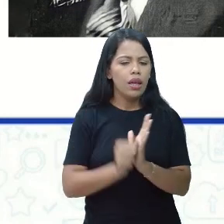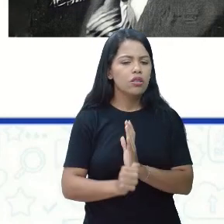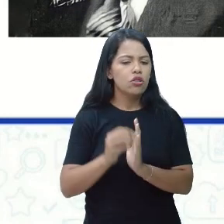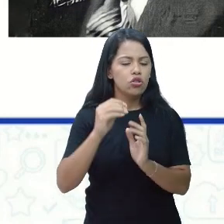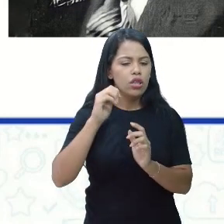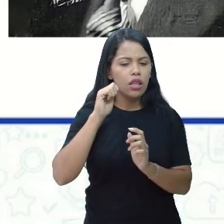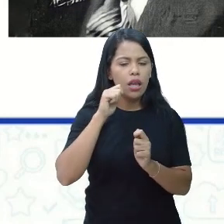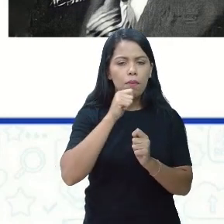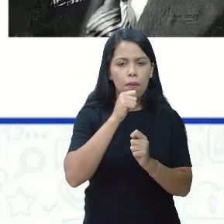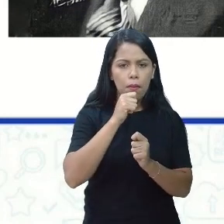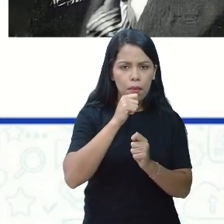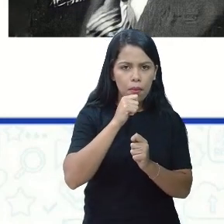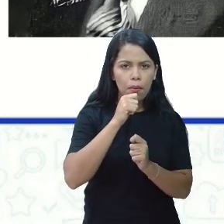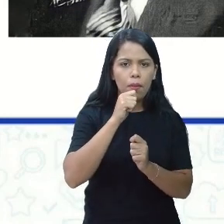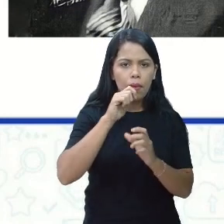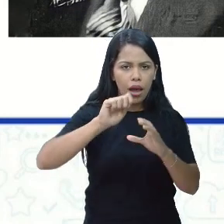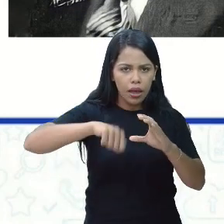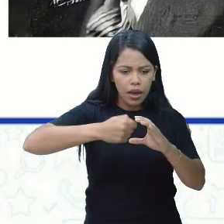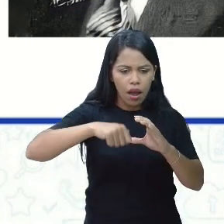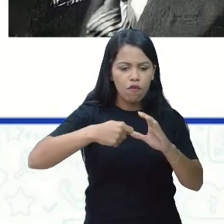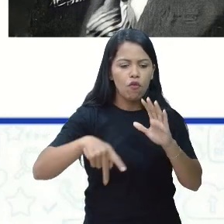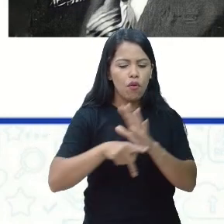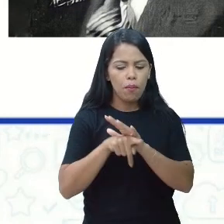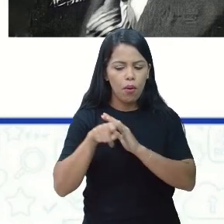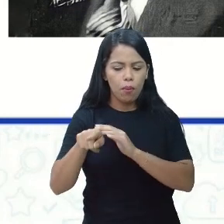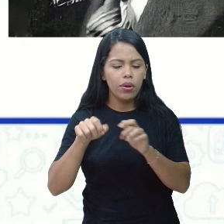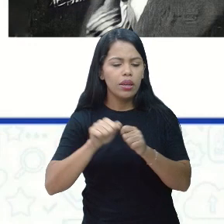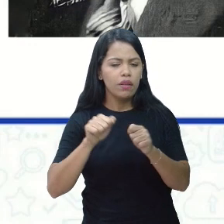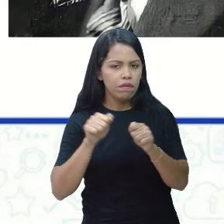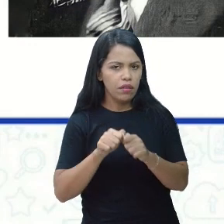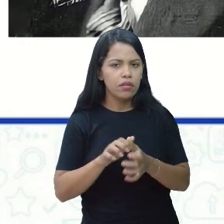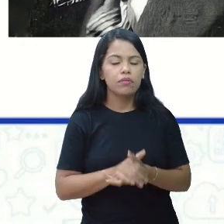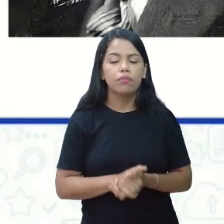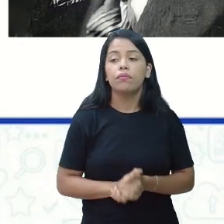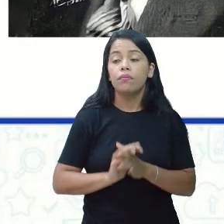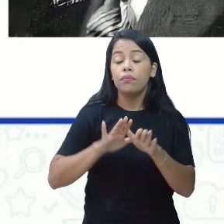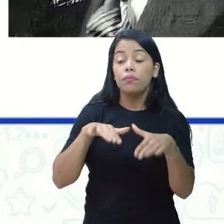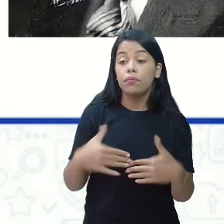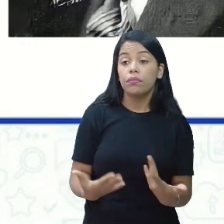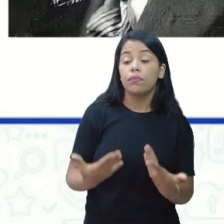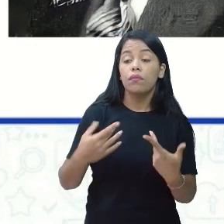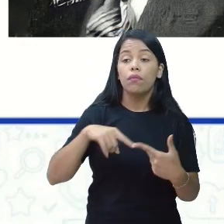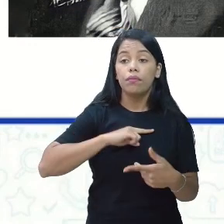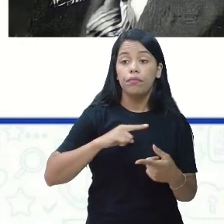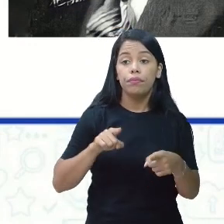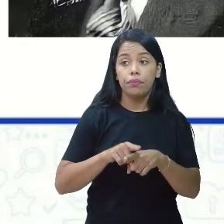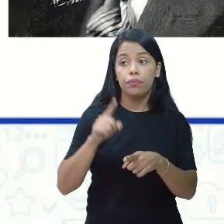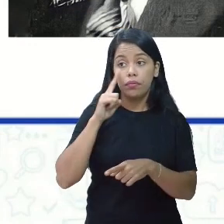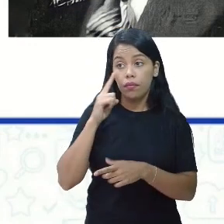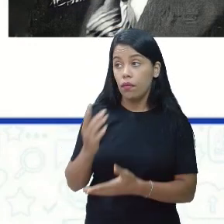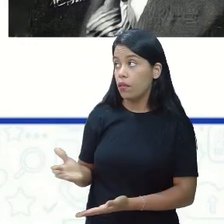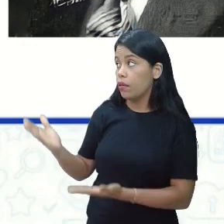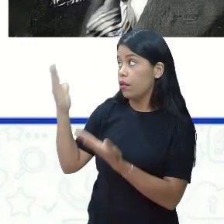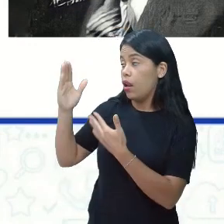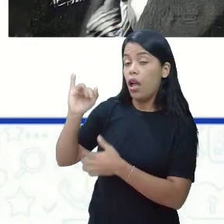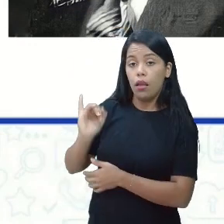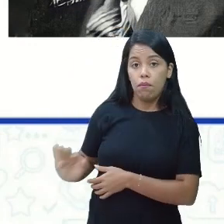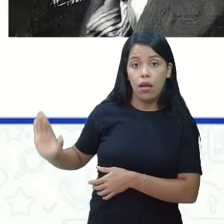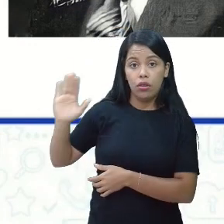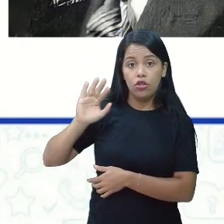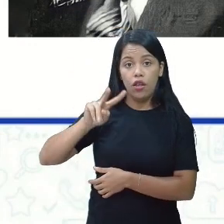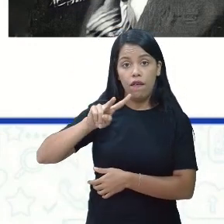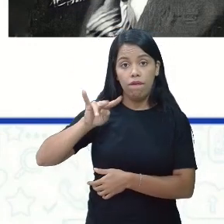cultura indígena, da música indígena, foi feita por Roquete Pinto. E a gente tem aí a figura do Villa-Lobos, que é um